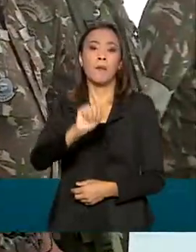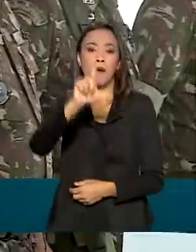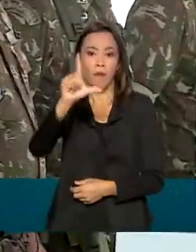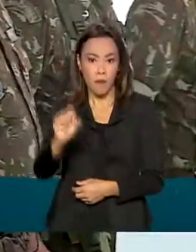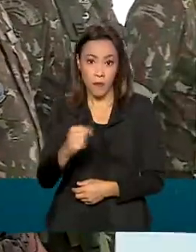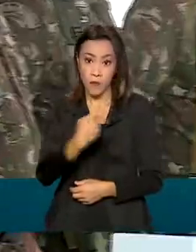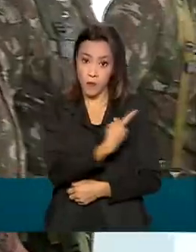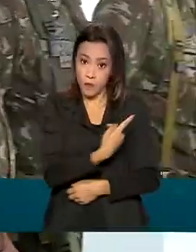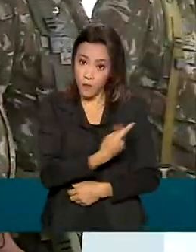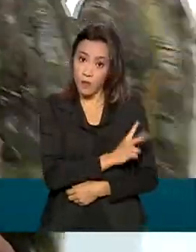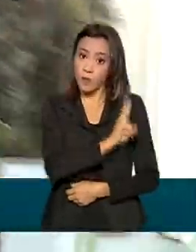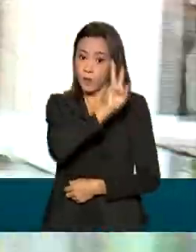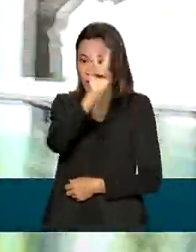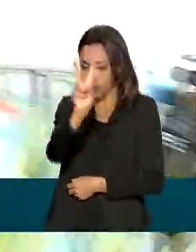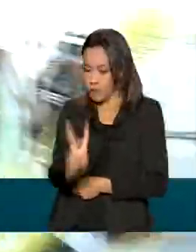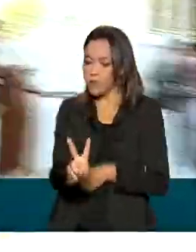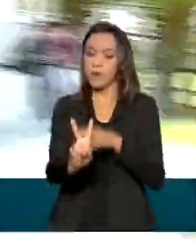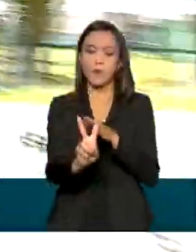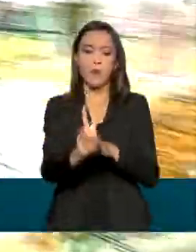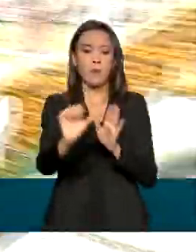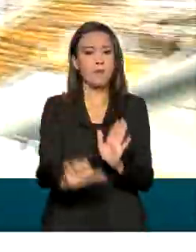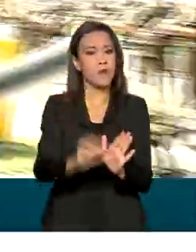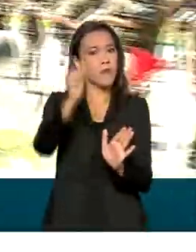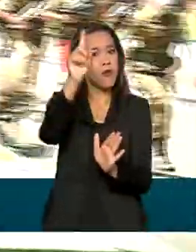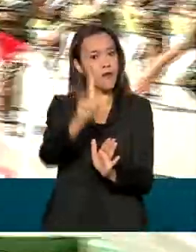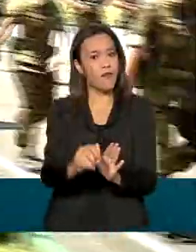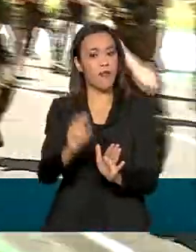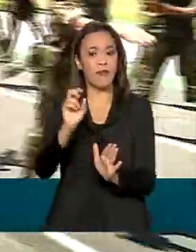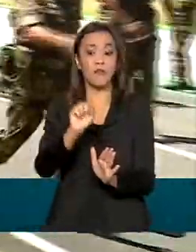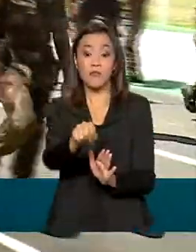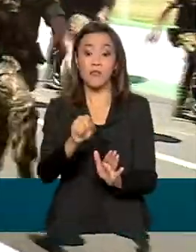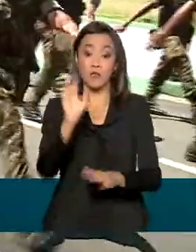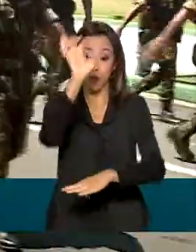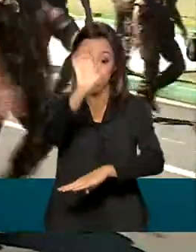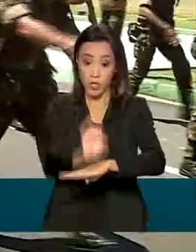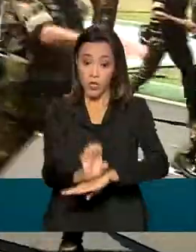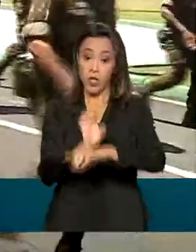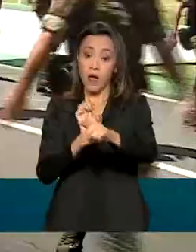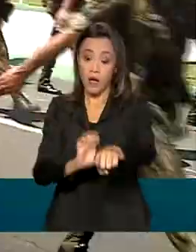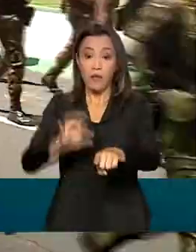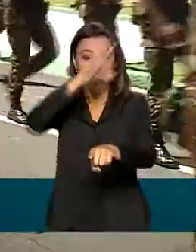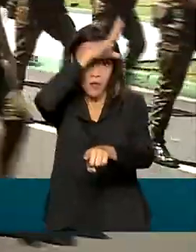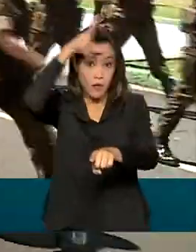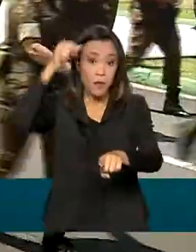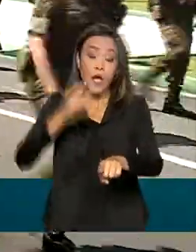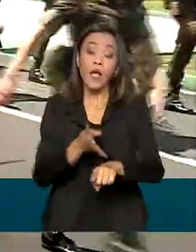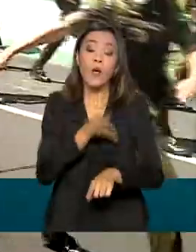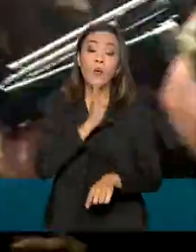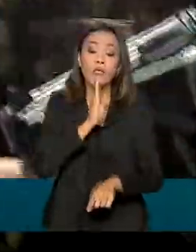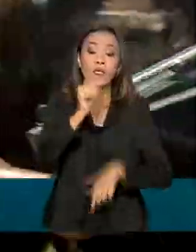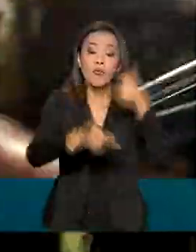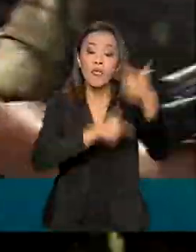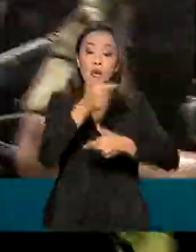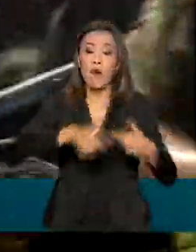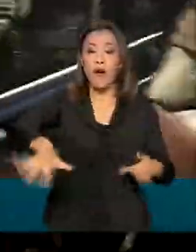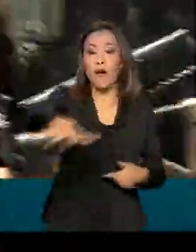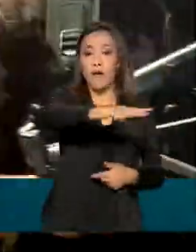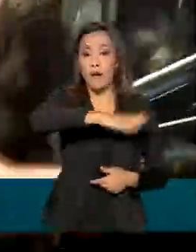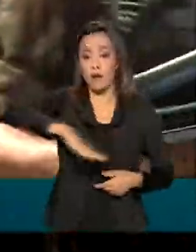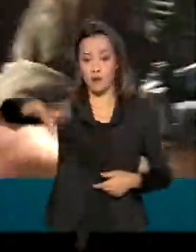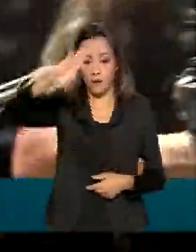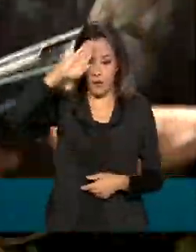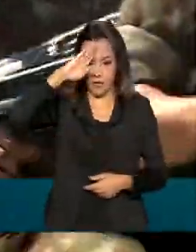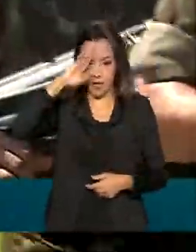de Oliveira, estiveram juntos pela primeira vez no estado para conhecer as ações militares na região. Essa é parte